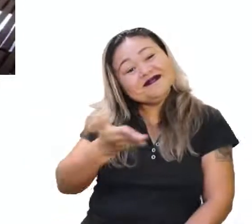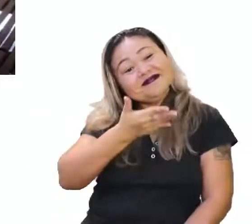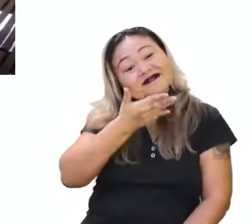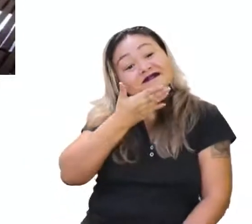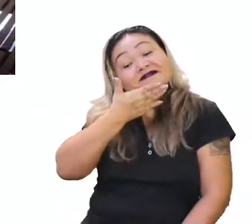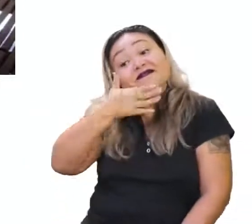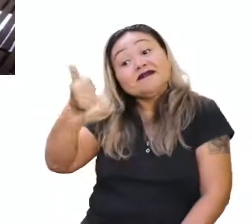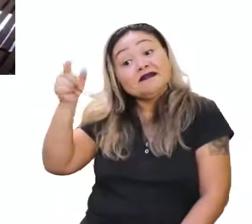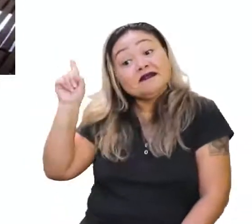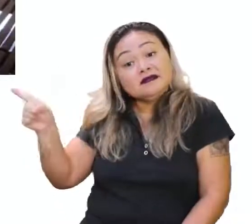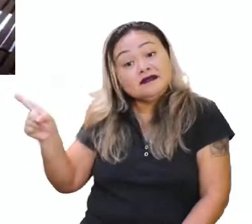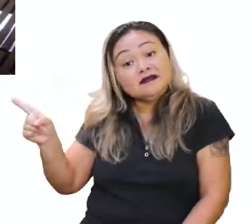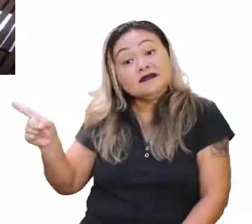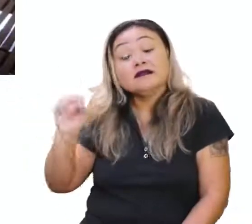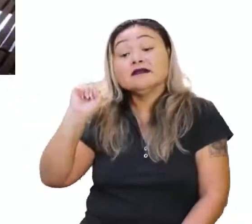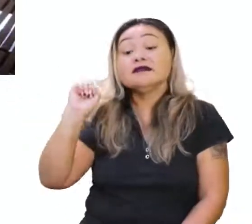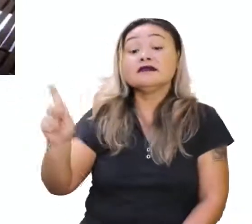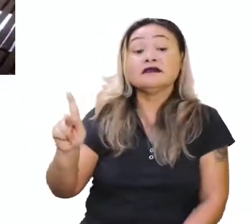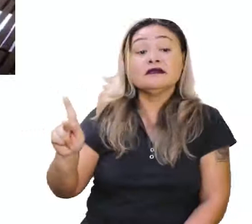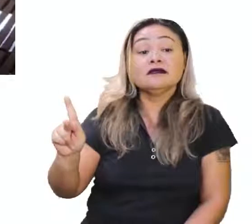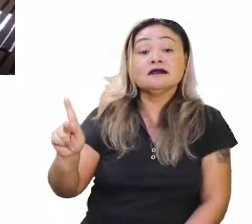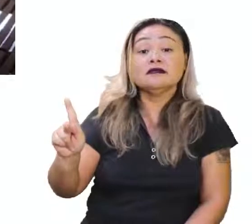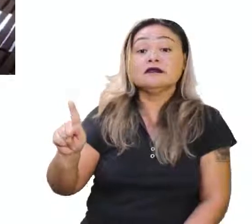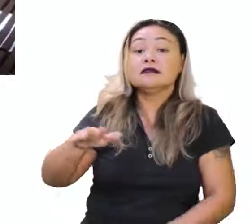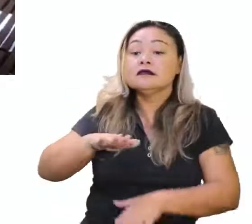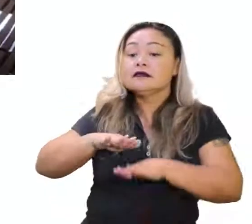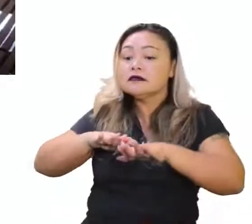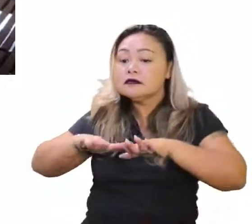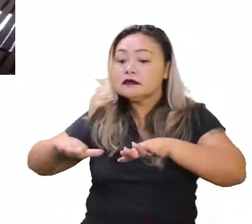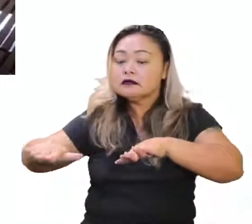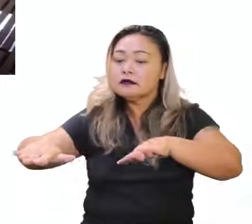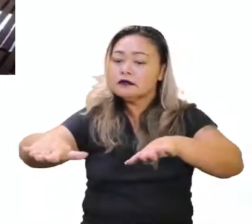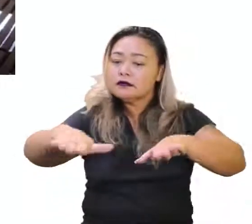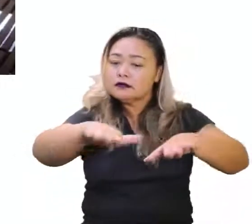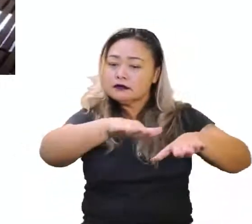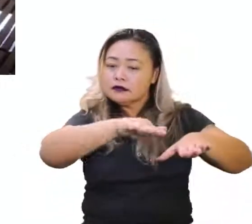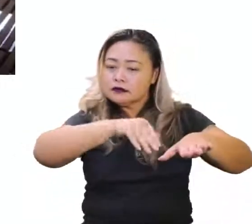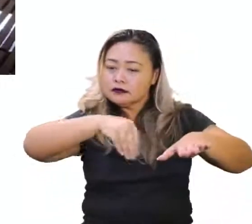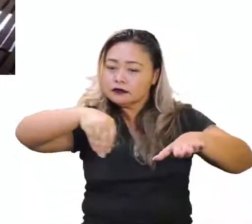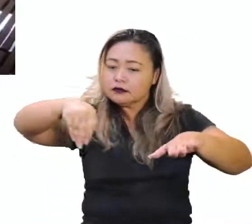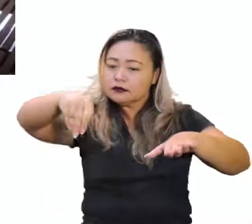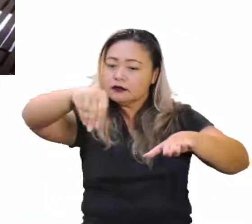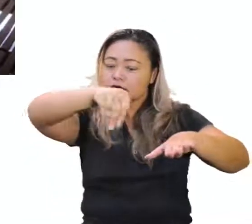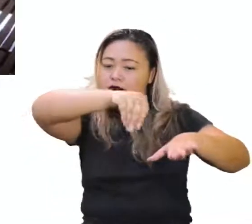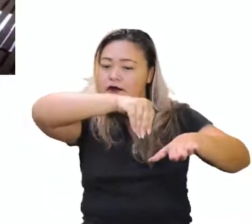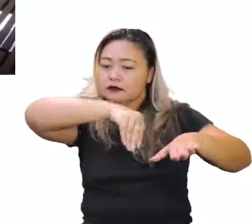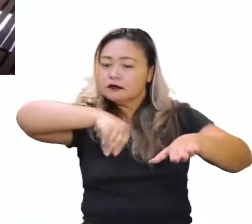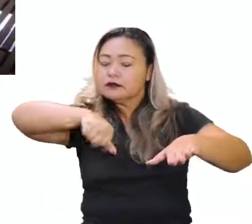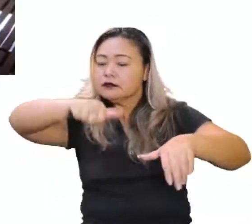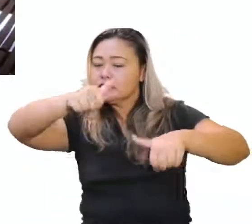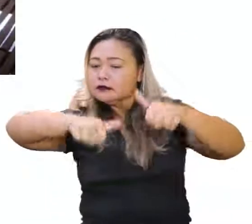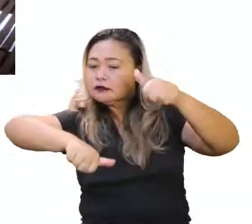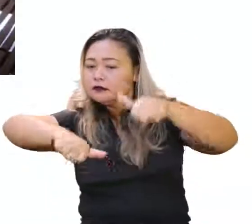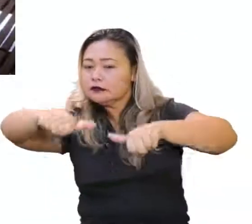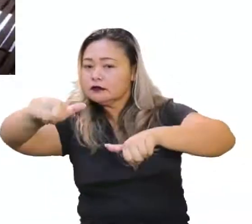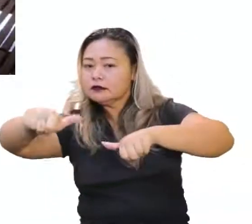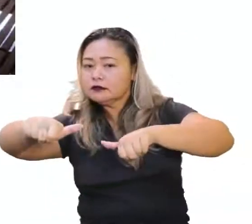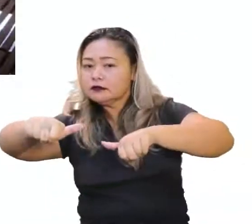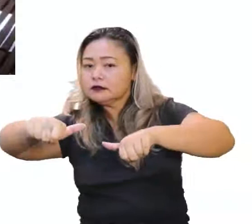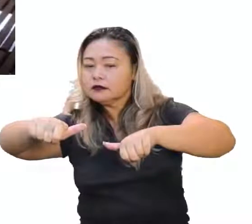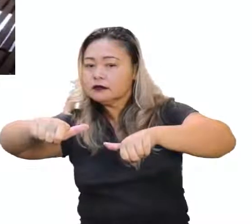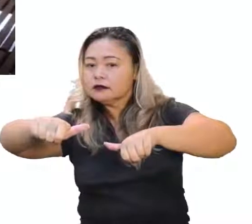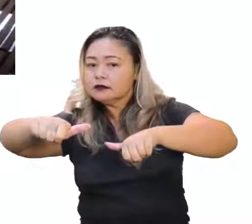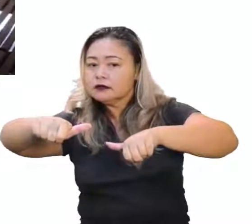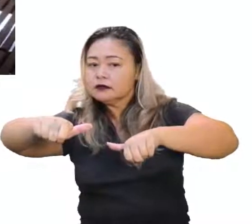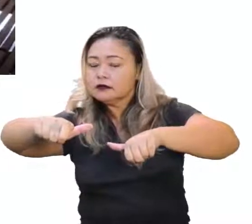Melhor ainda, professor, o quê? Os terrenos, né? Sempre quando for fazer o levantamento para a